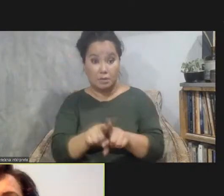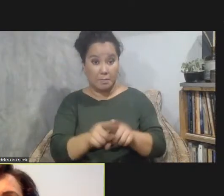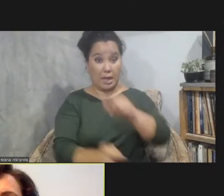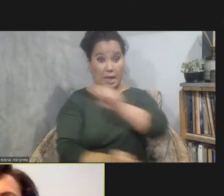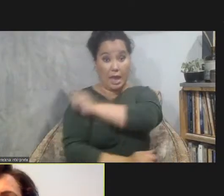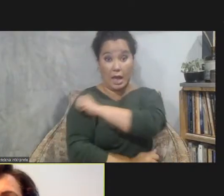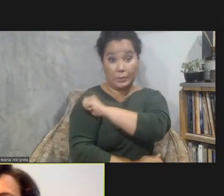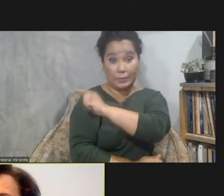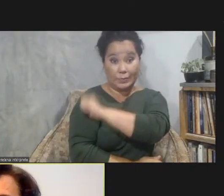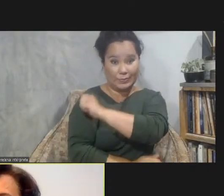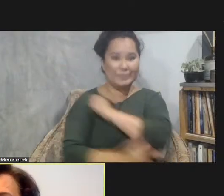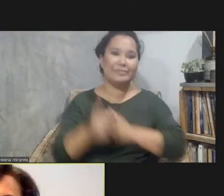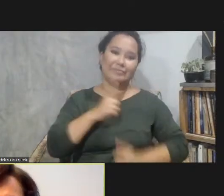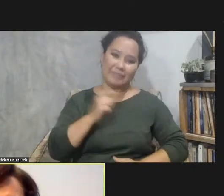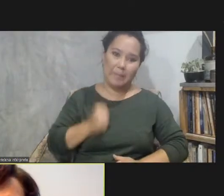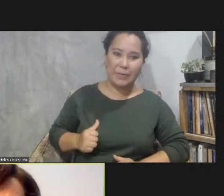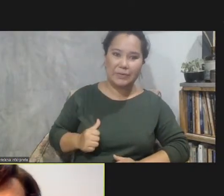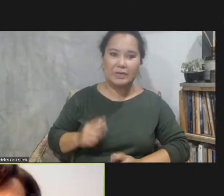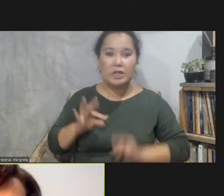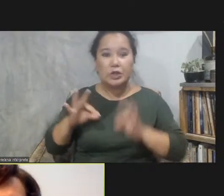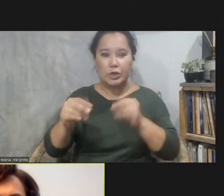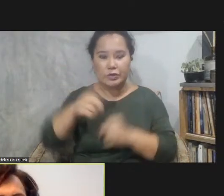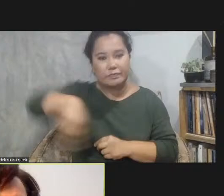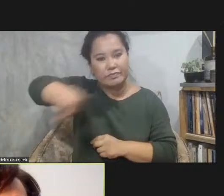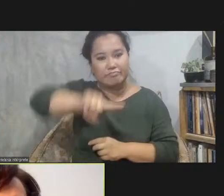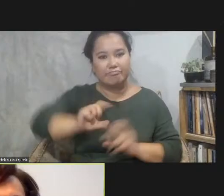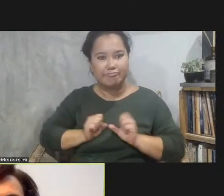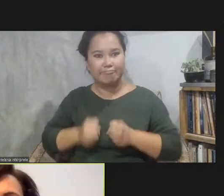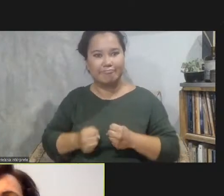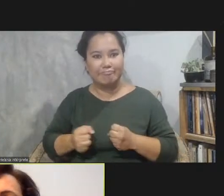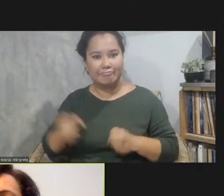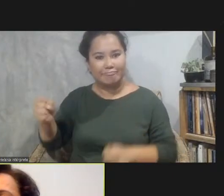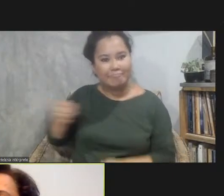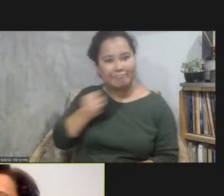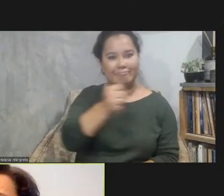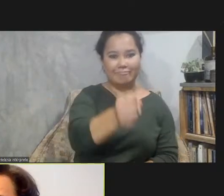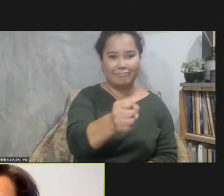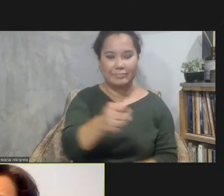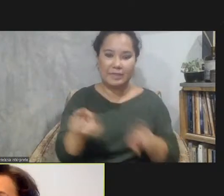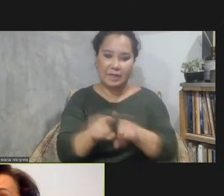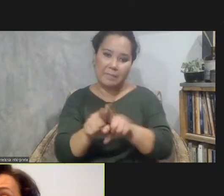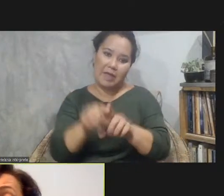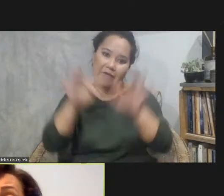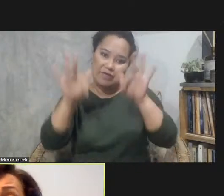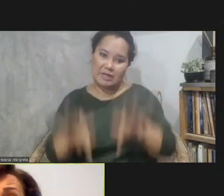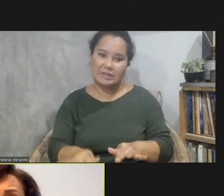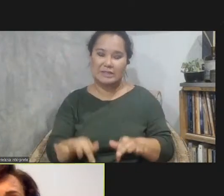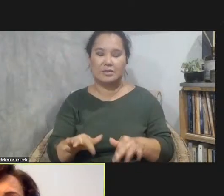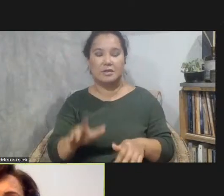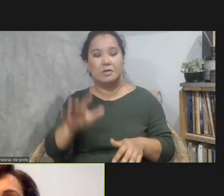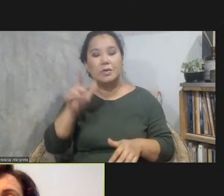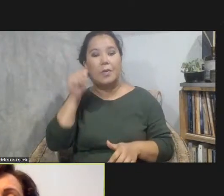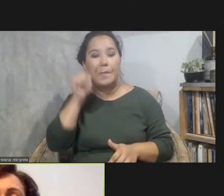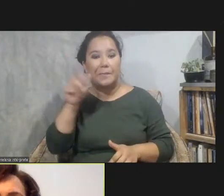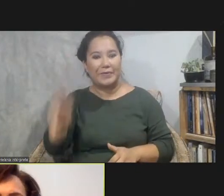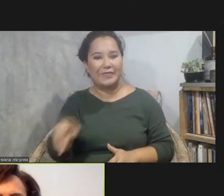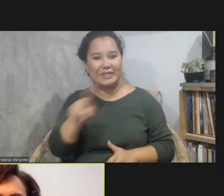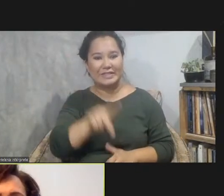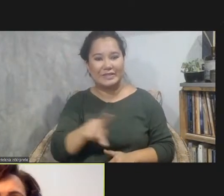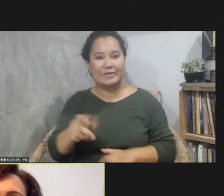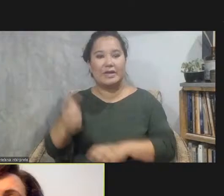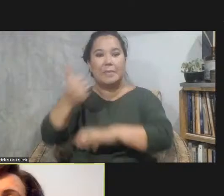em toda a agenda da semana universitária. Enfim, professora Márcia e professor Henrique, são muitos os que